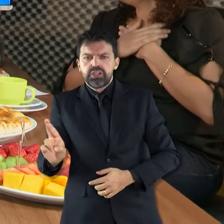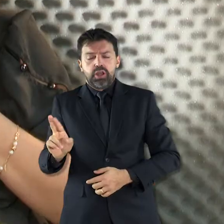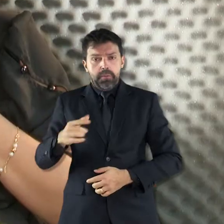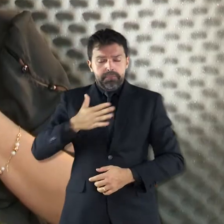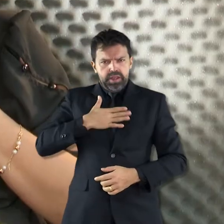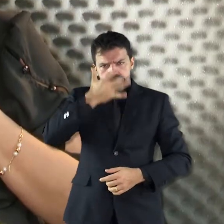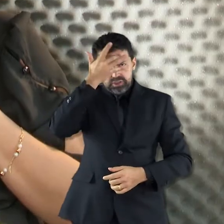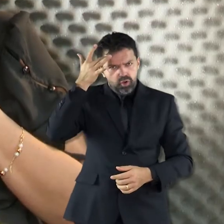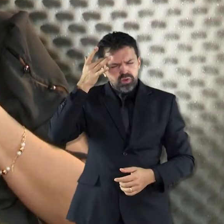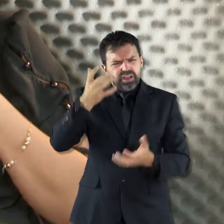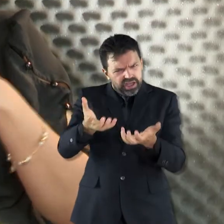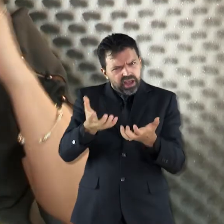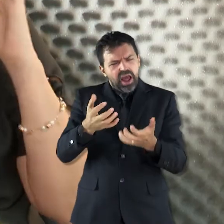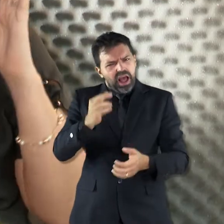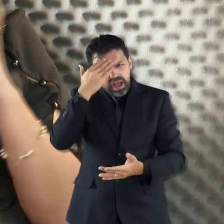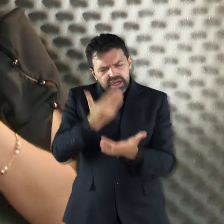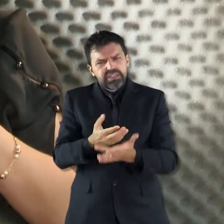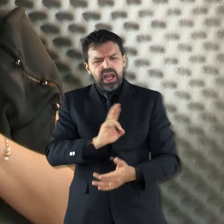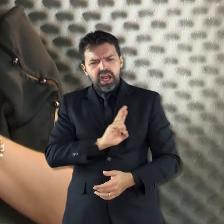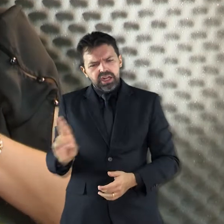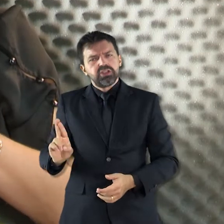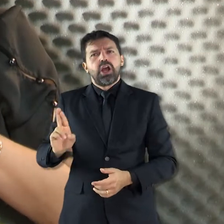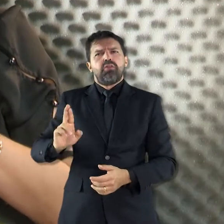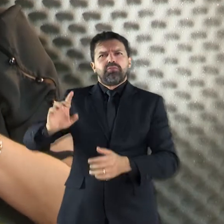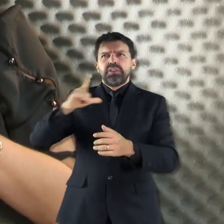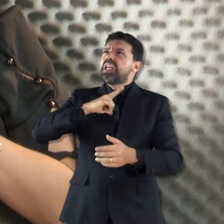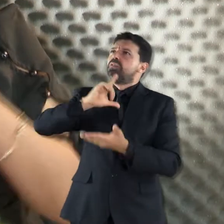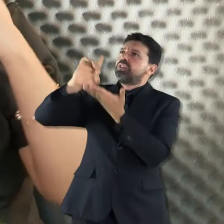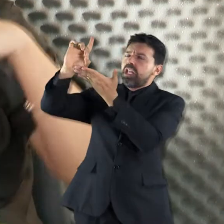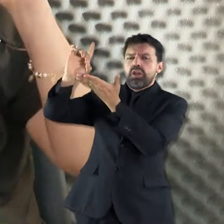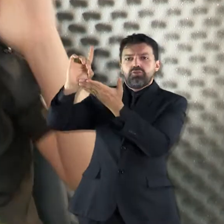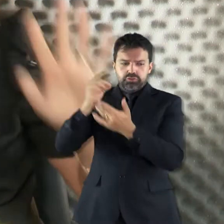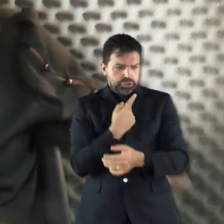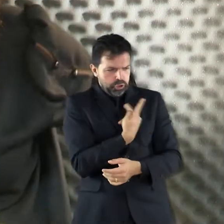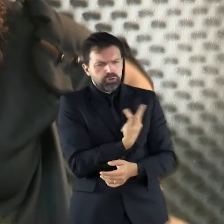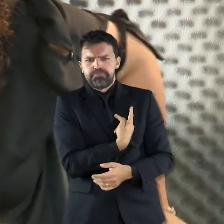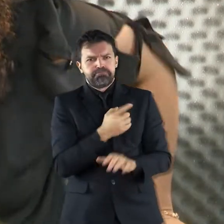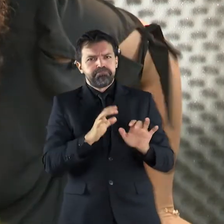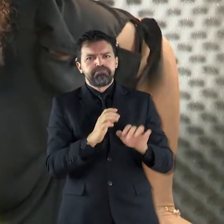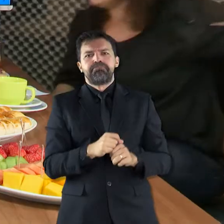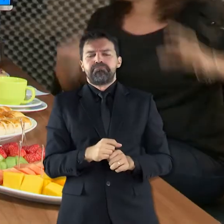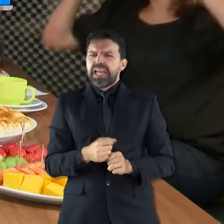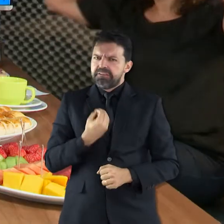é muito bom ter uma crença e acreditar em algo maior, né? Somos dois. E na vida adiante, né?